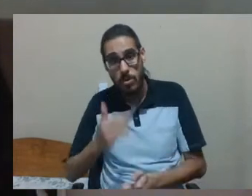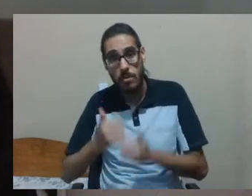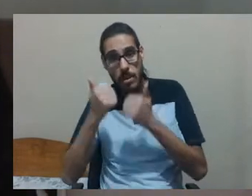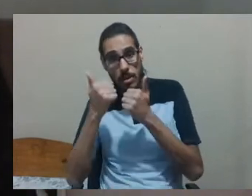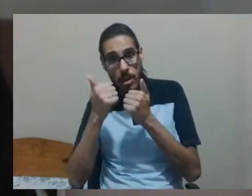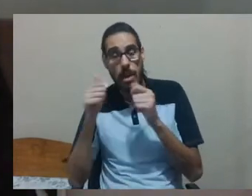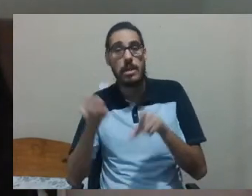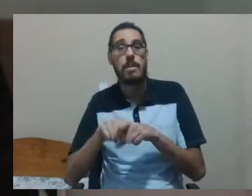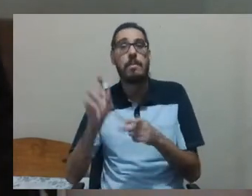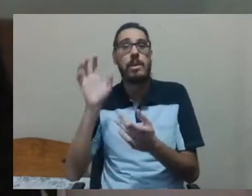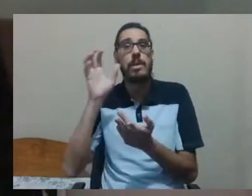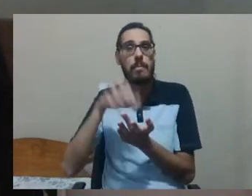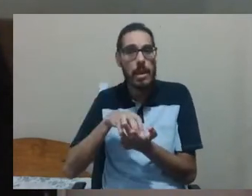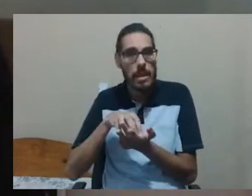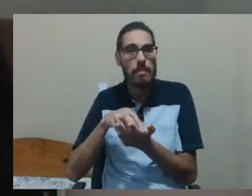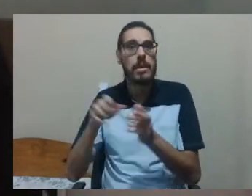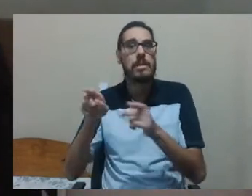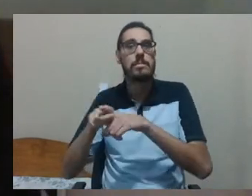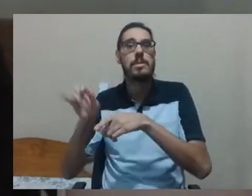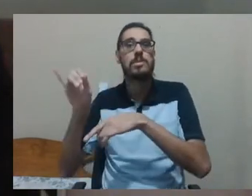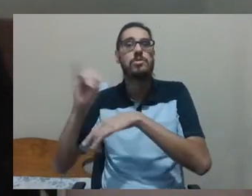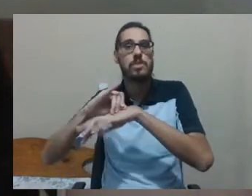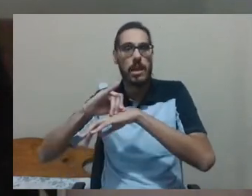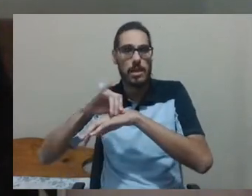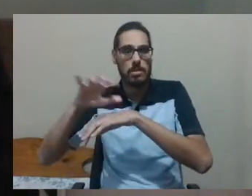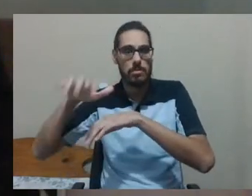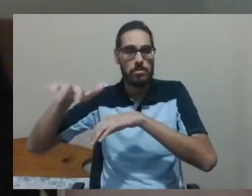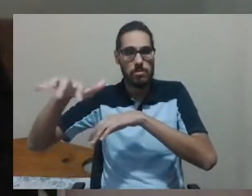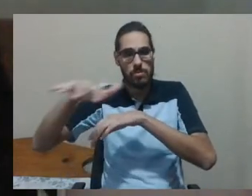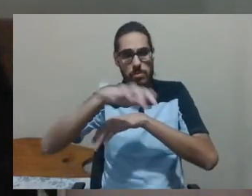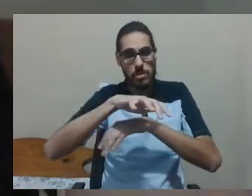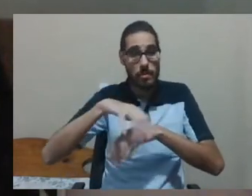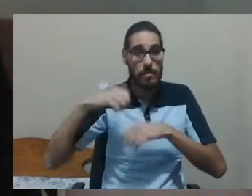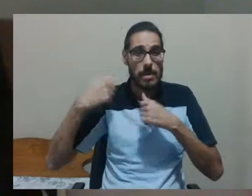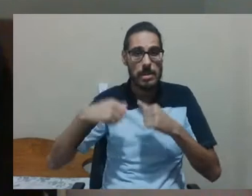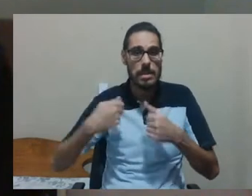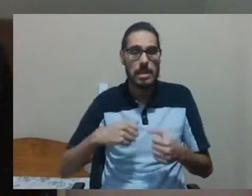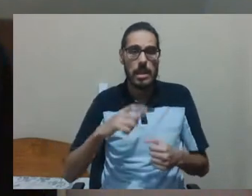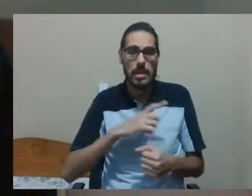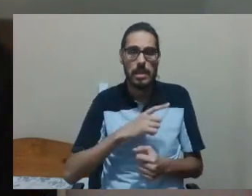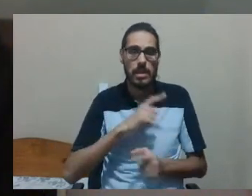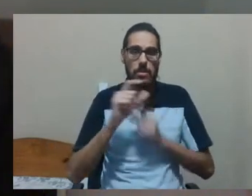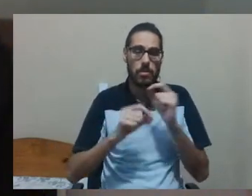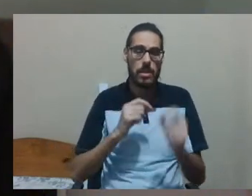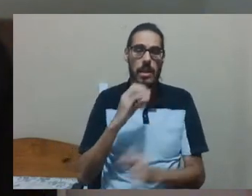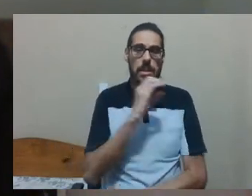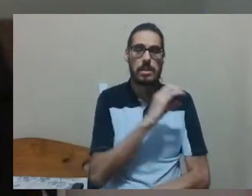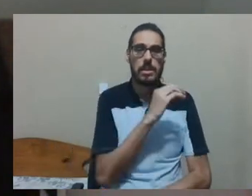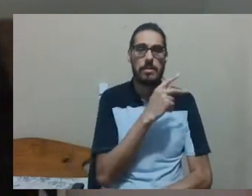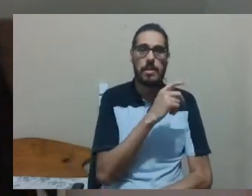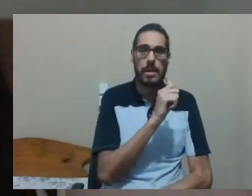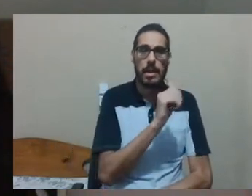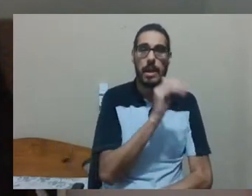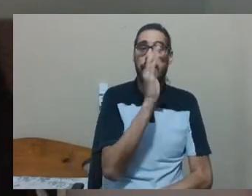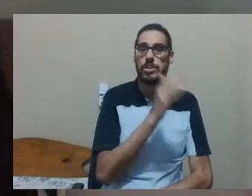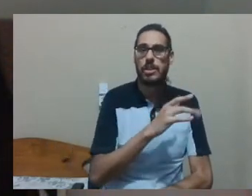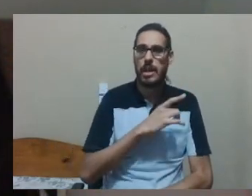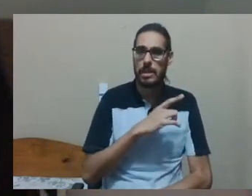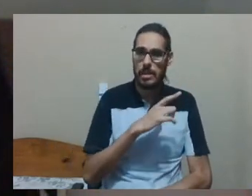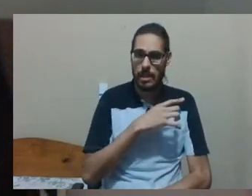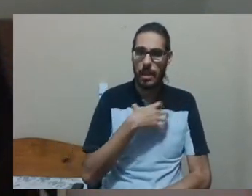formas simples de articular o trabalho que já é feito pela CPA, com outros